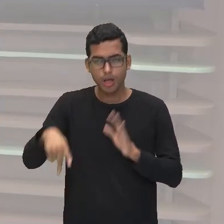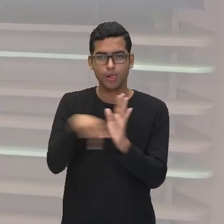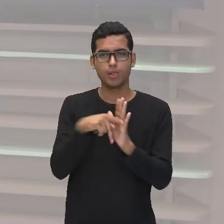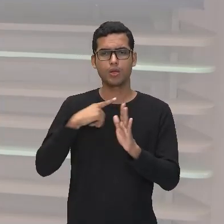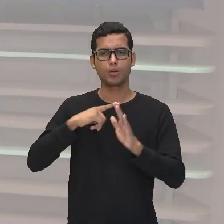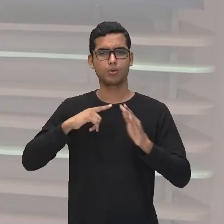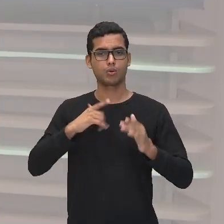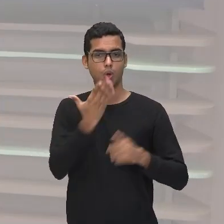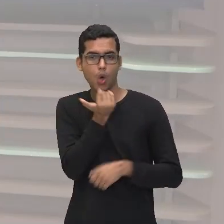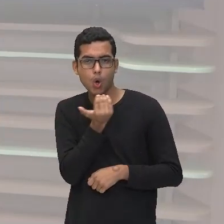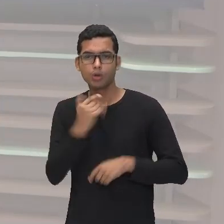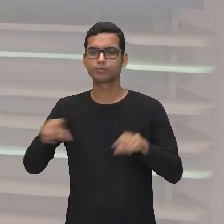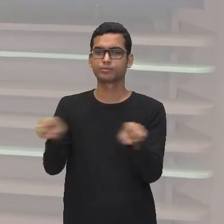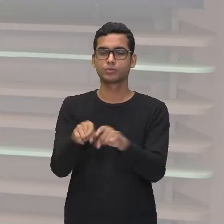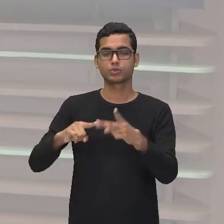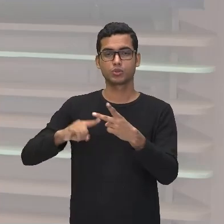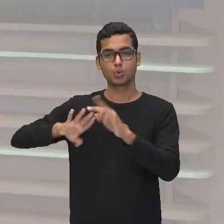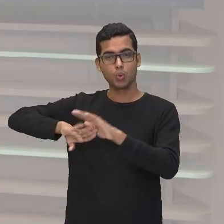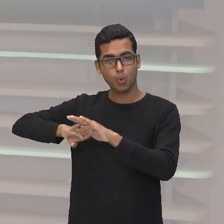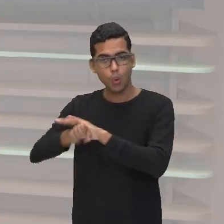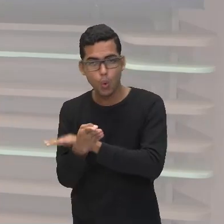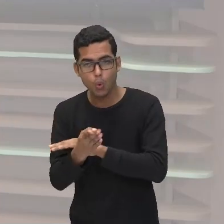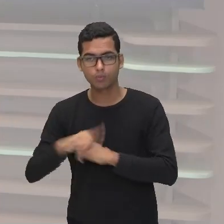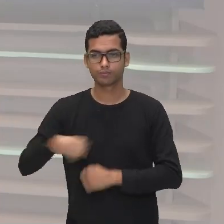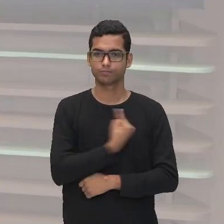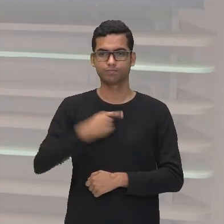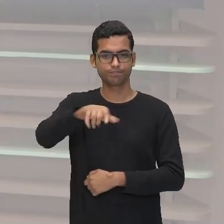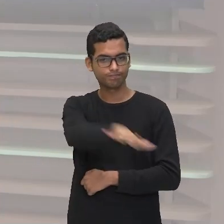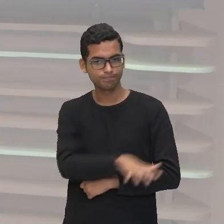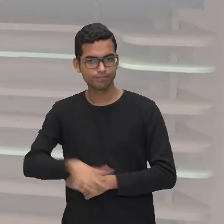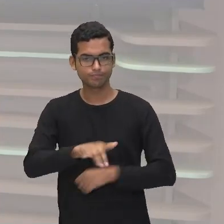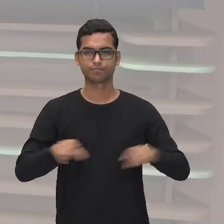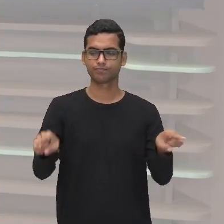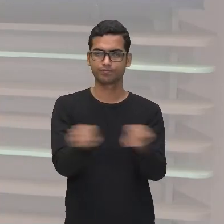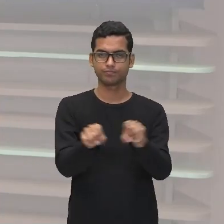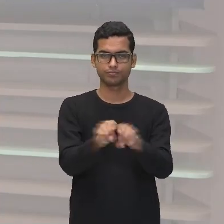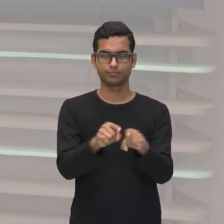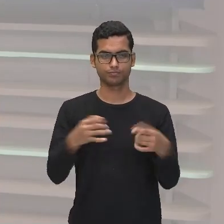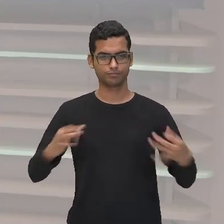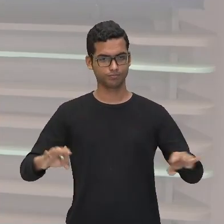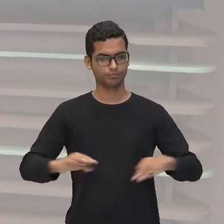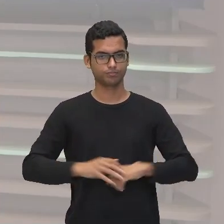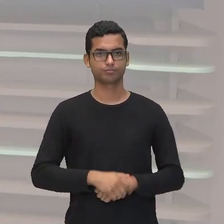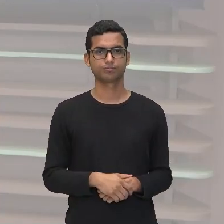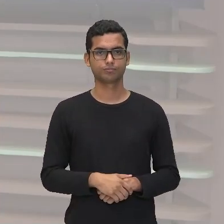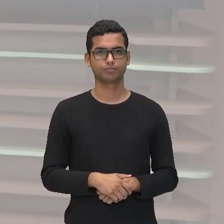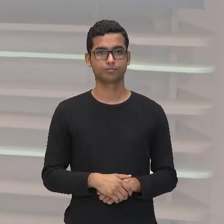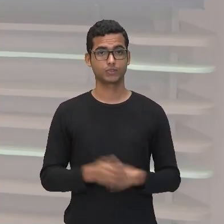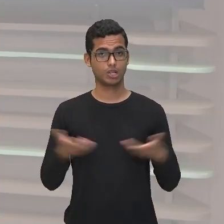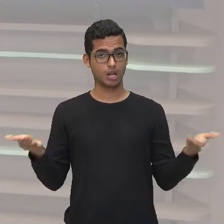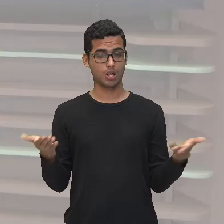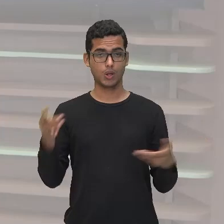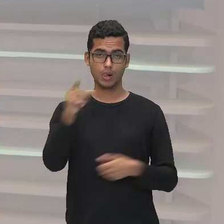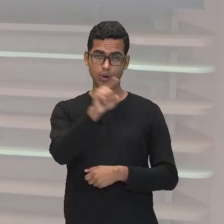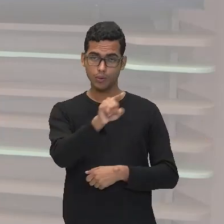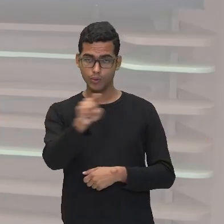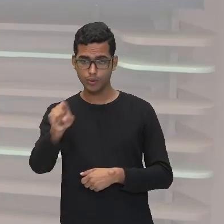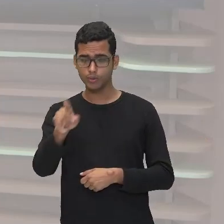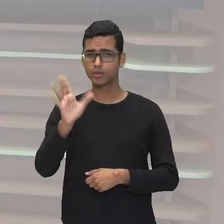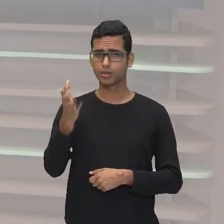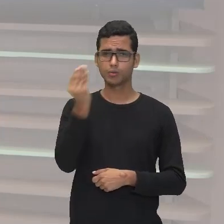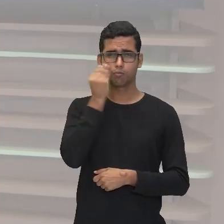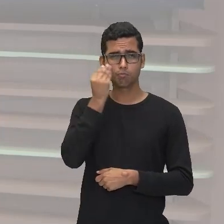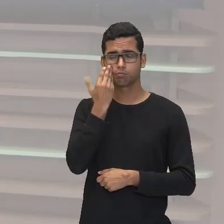aos costumes da nossa região. Muito bem. Agora que você, né, já